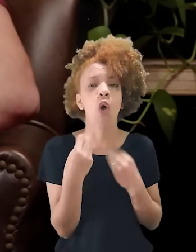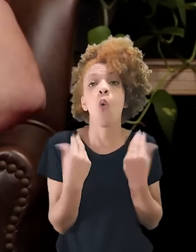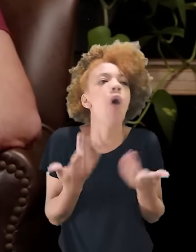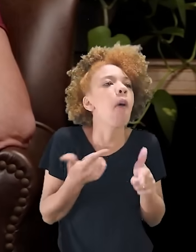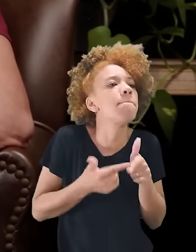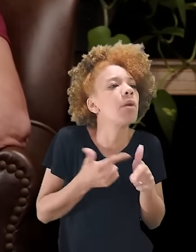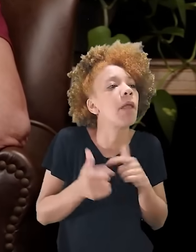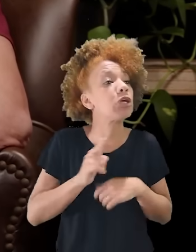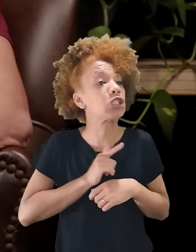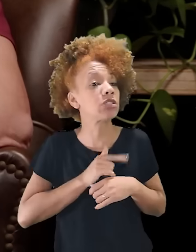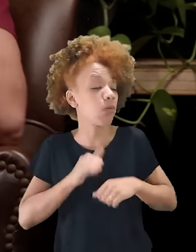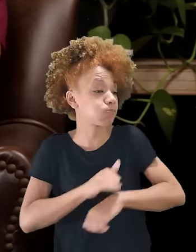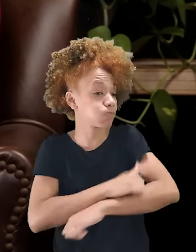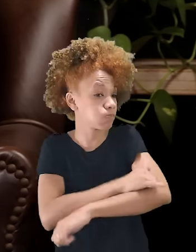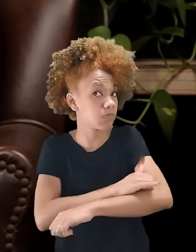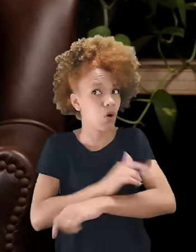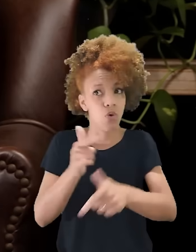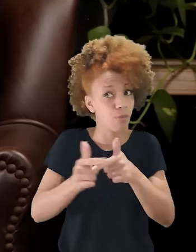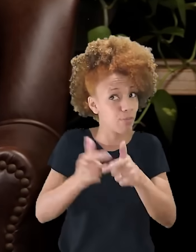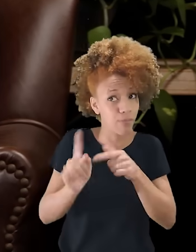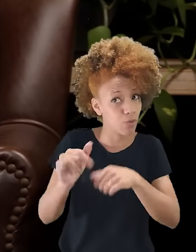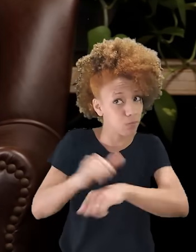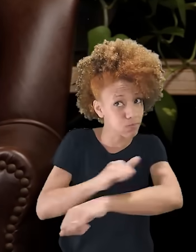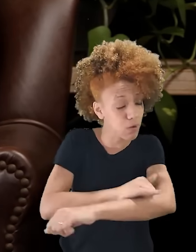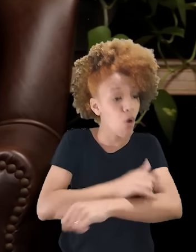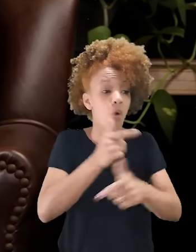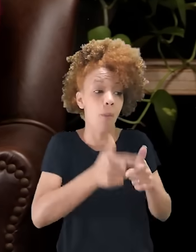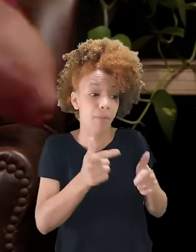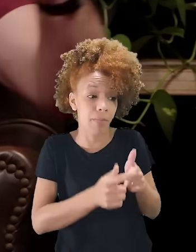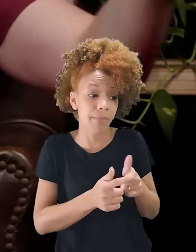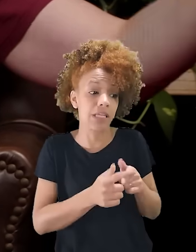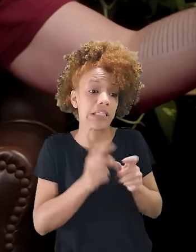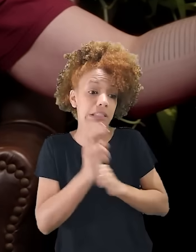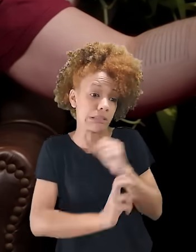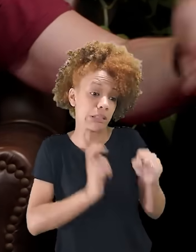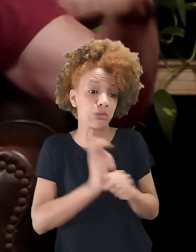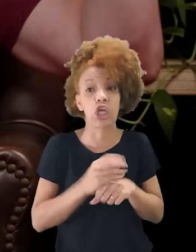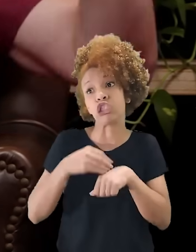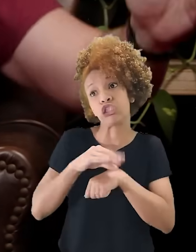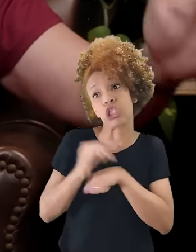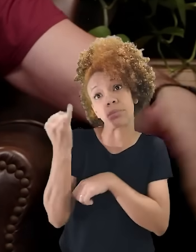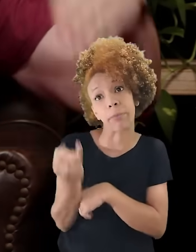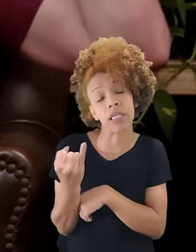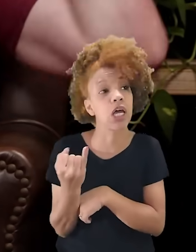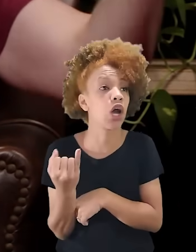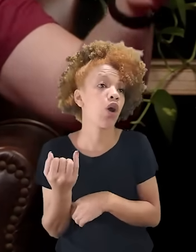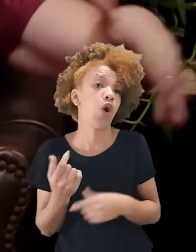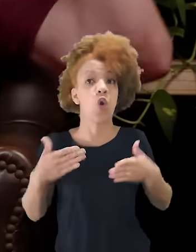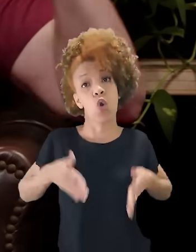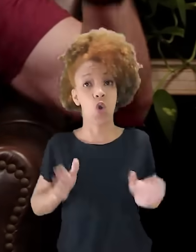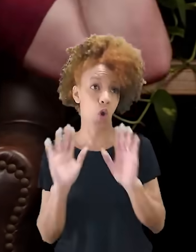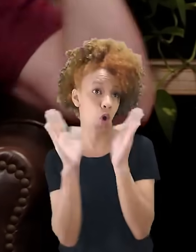assim qual o problema de eu ter engordado eu falo o problema não é você ter engordado O problema é que você ficou durante 5 anos falando dicas para emagrecimento